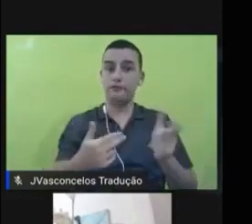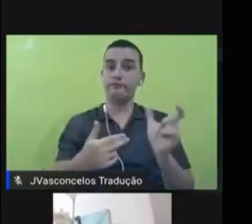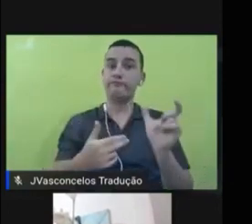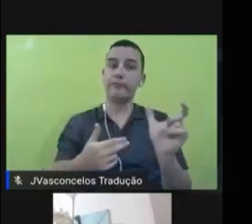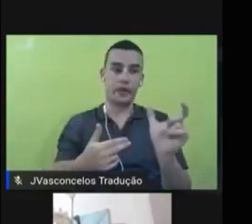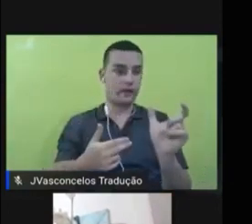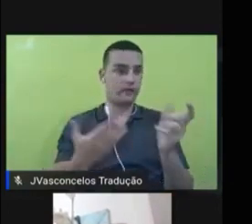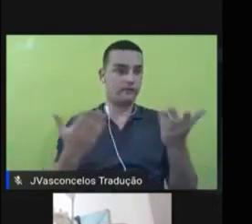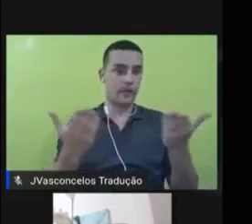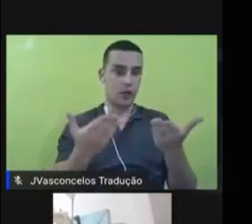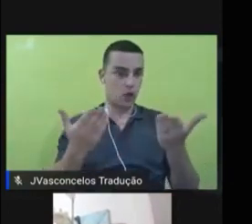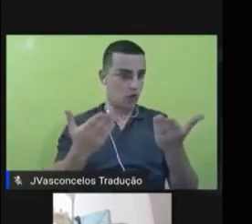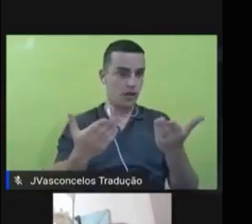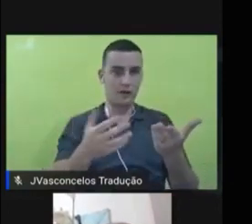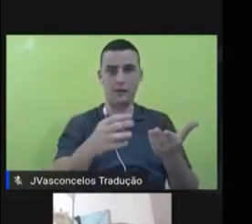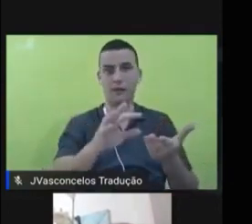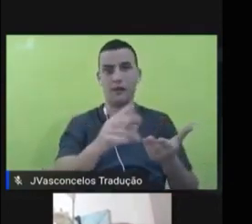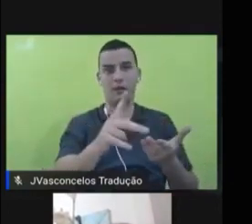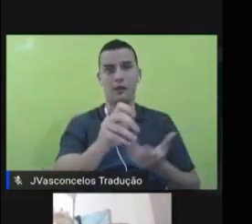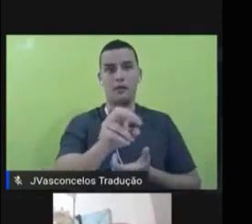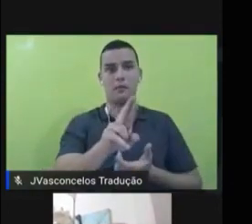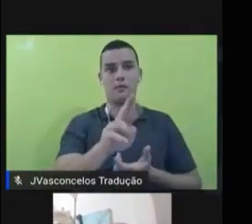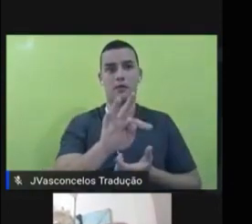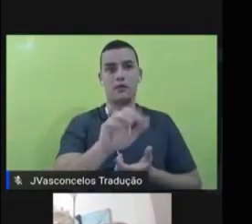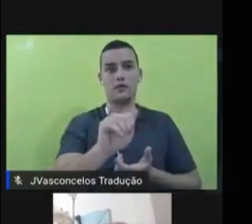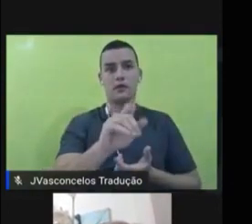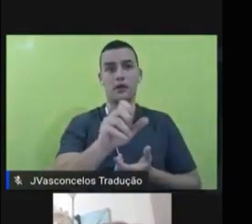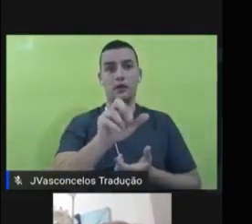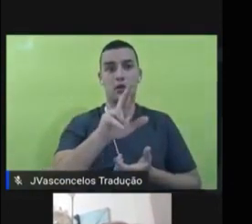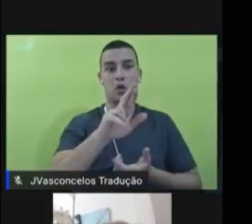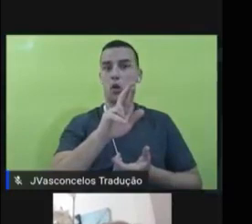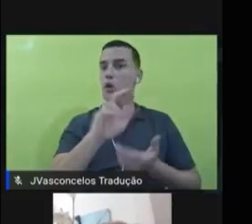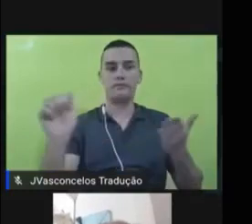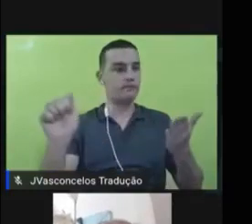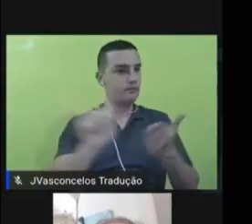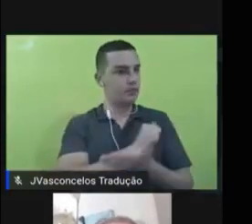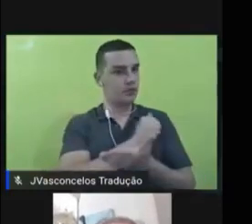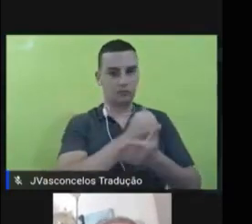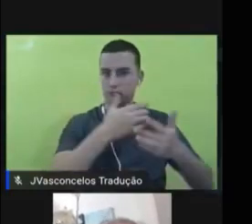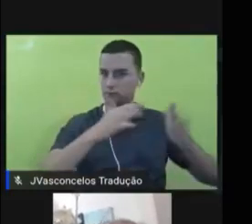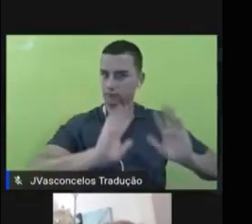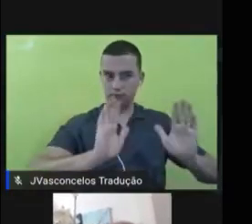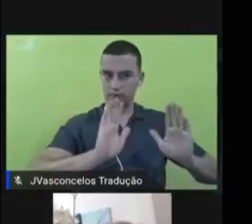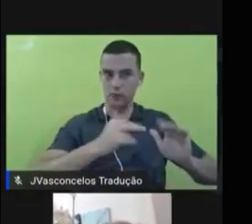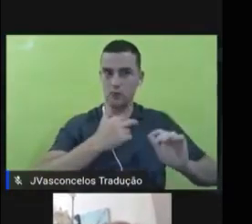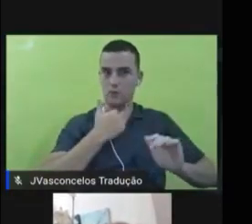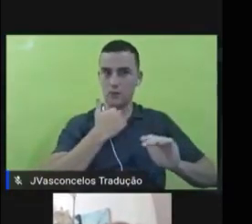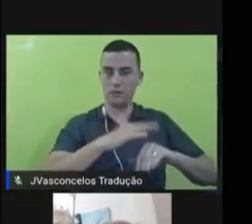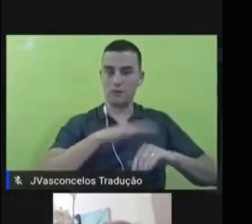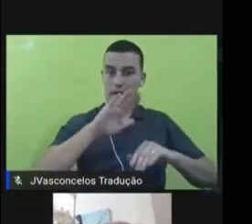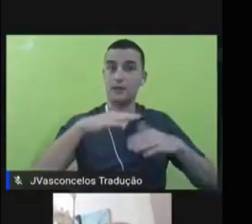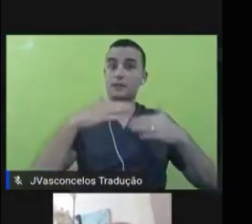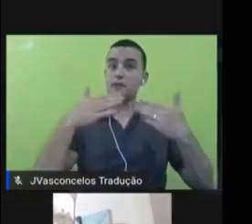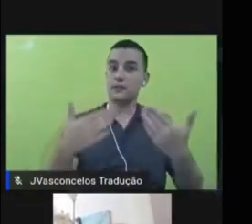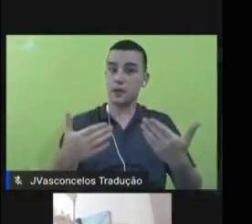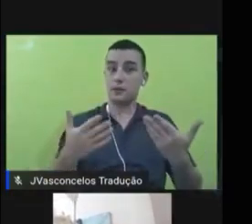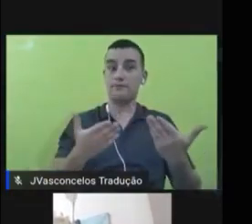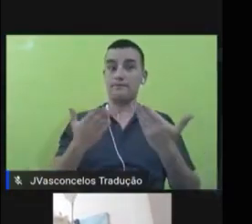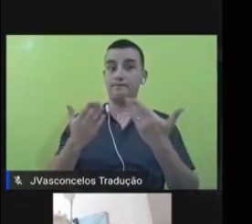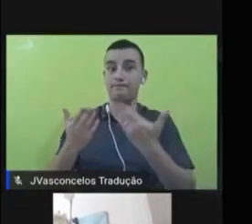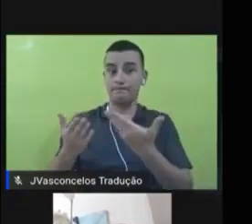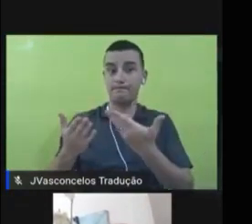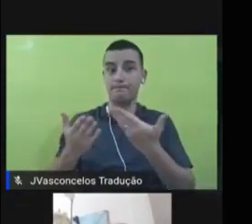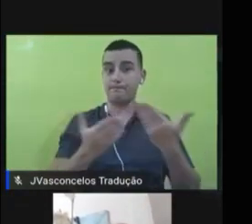não está em desuso, mas a legislação não foi mudada, então nós temos que respeitar o que está escrito